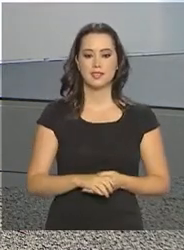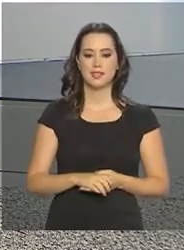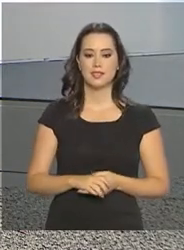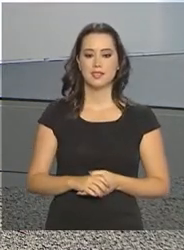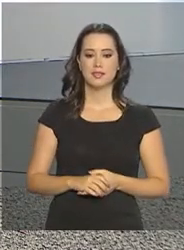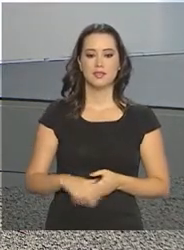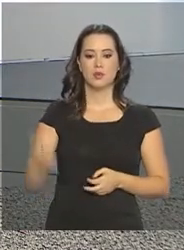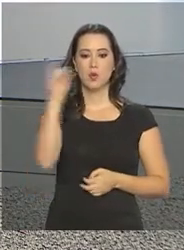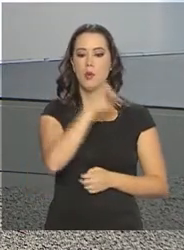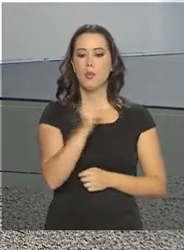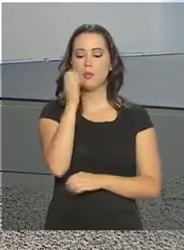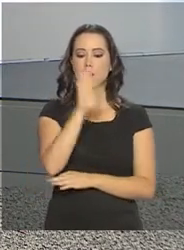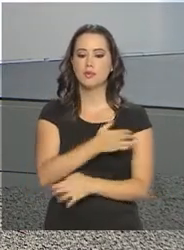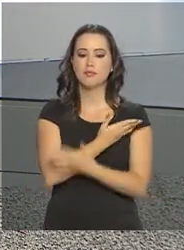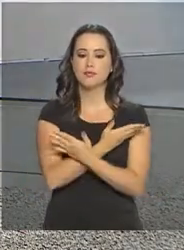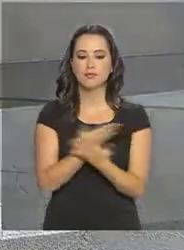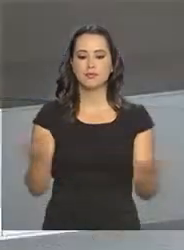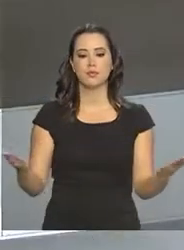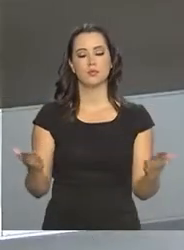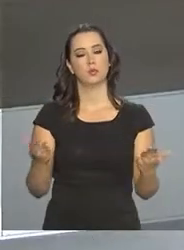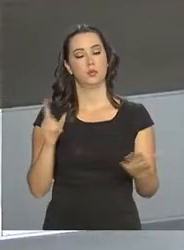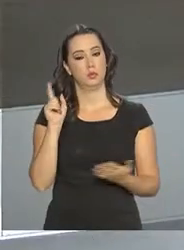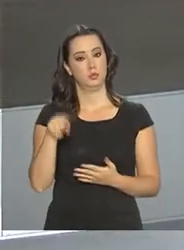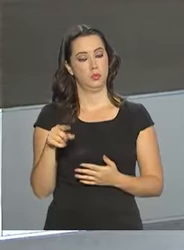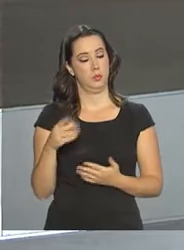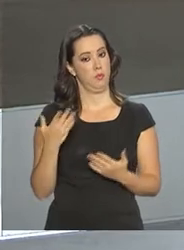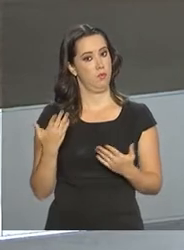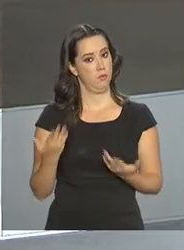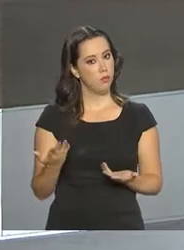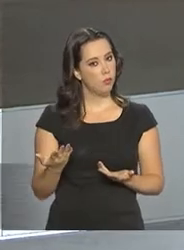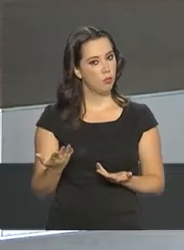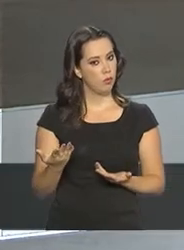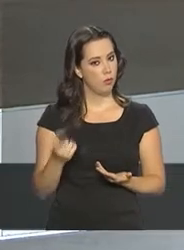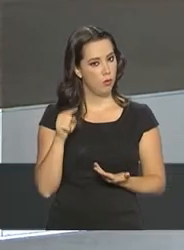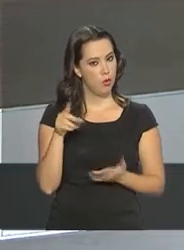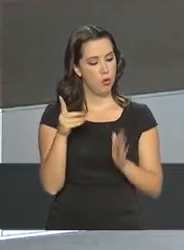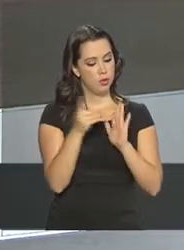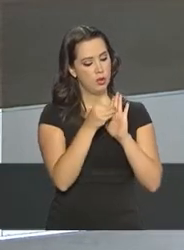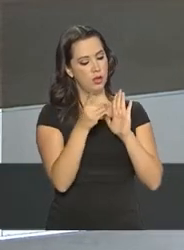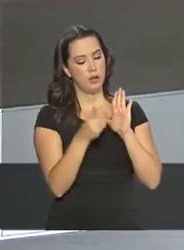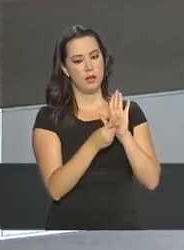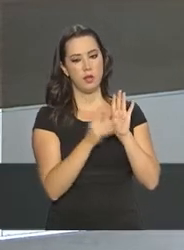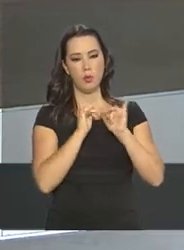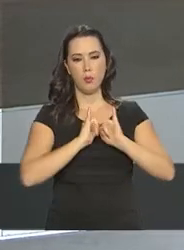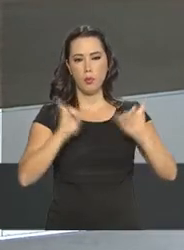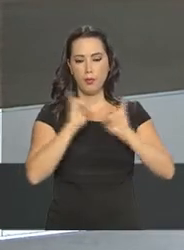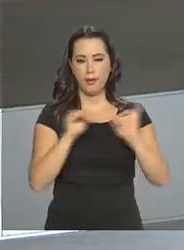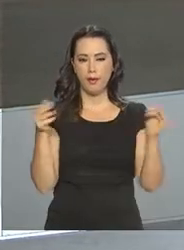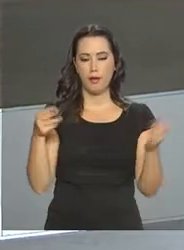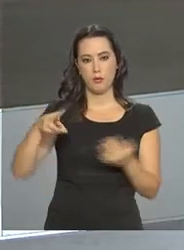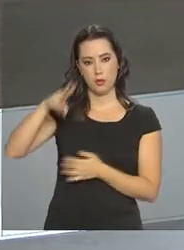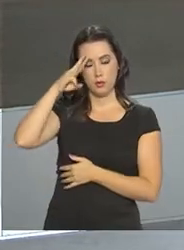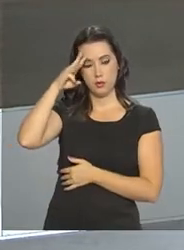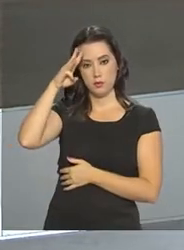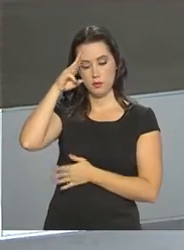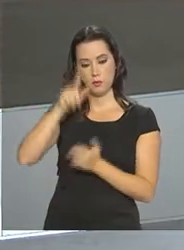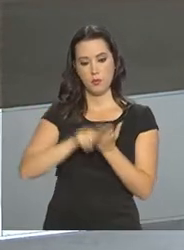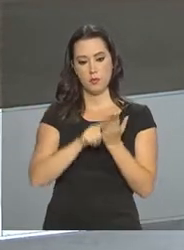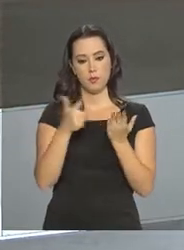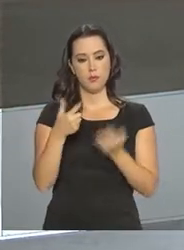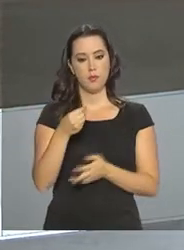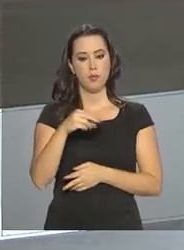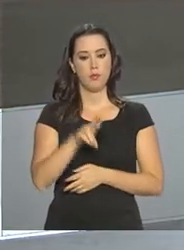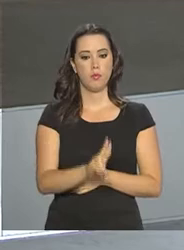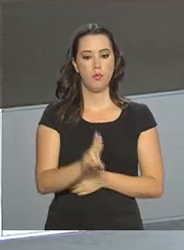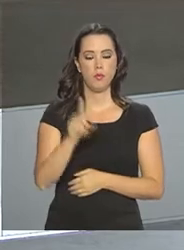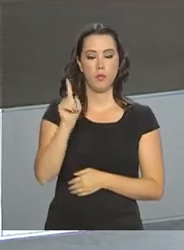olá alessandra boa tarde uma boa tarde a todos olha um decreto publicado nesta terça-feira no diário oficial